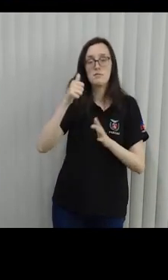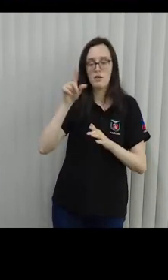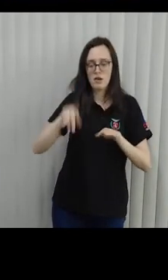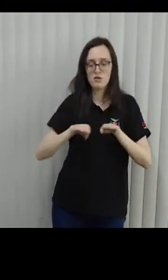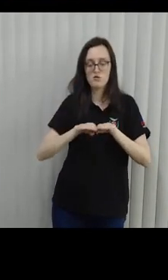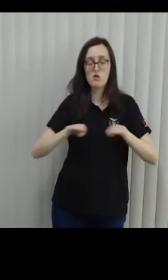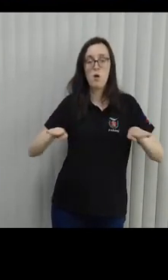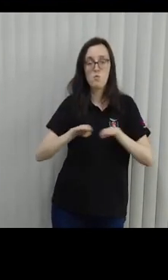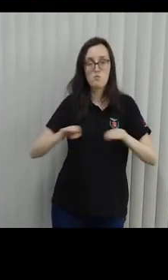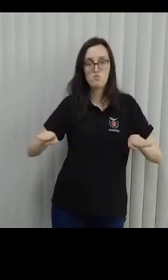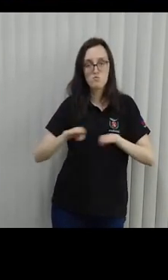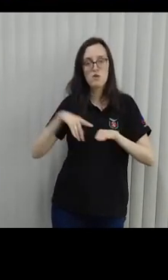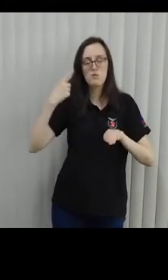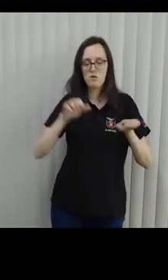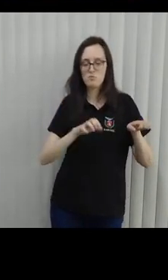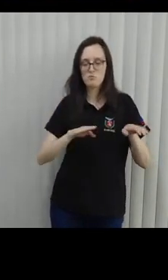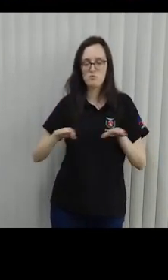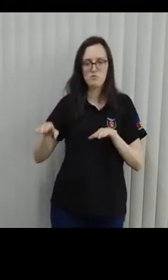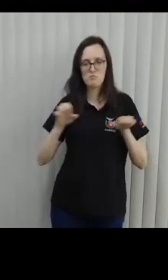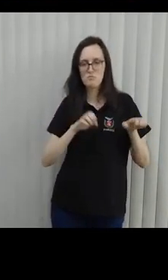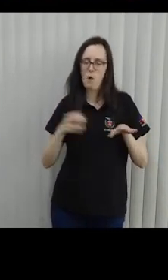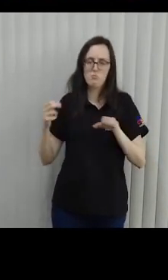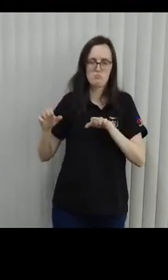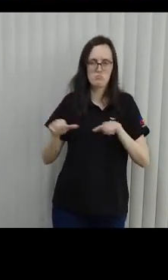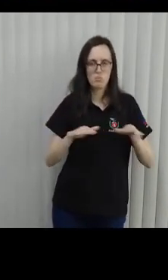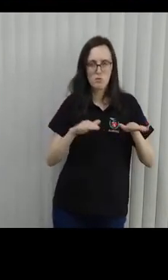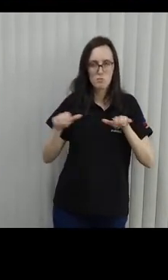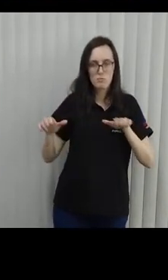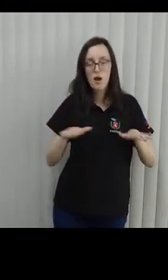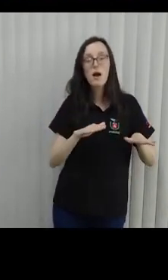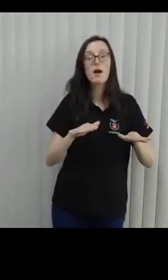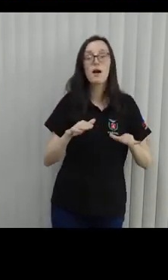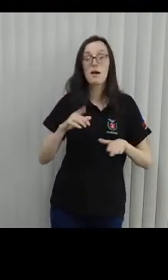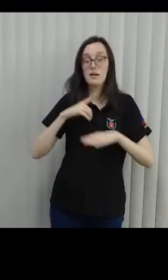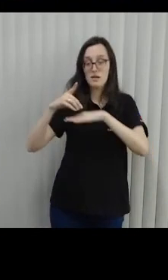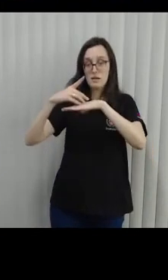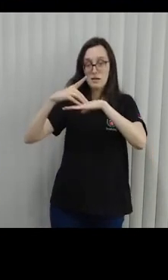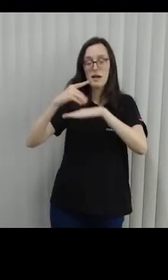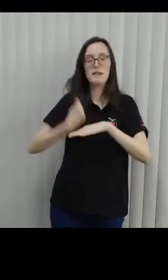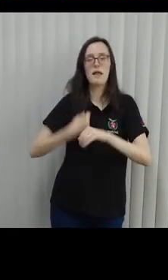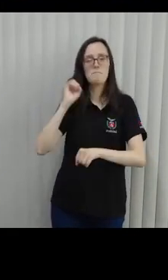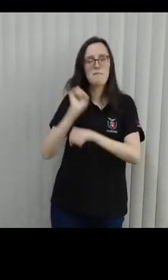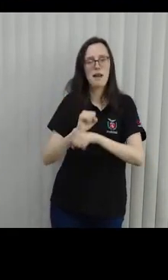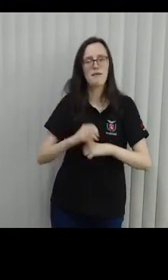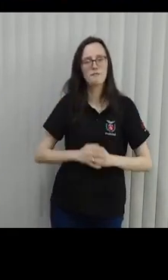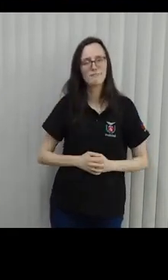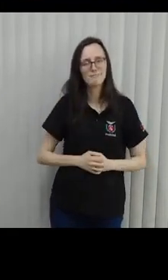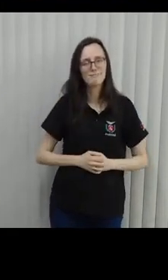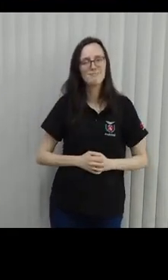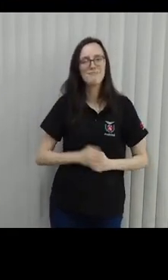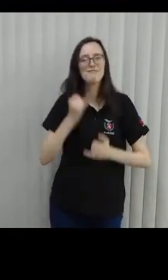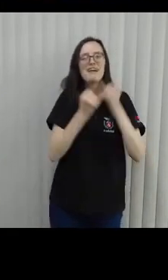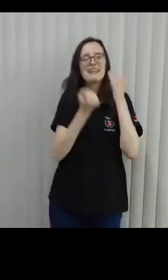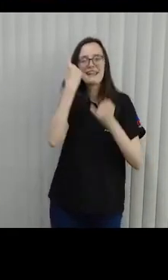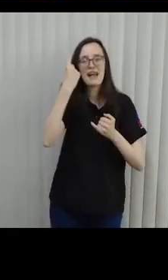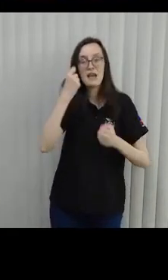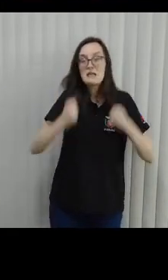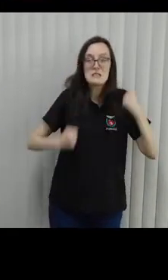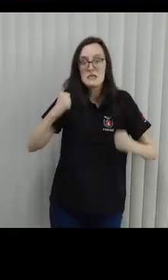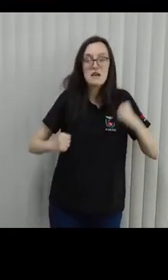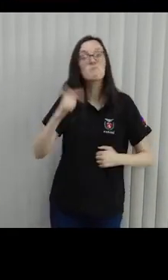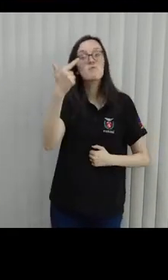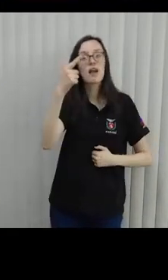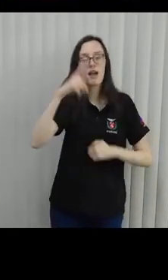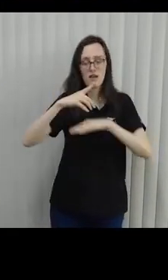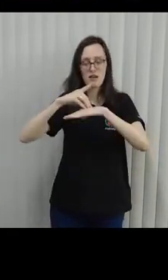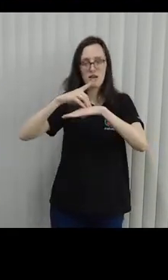chão, e a gente vai movimentar esse chão. Porque, por incrível que pareça, o Dino está parado, gente. É verdade. É bizarro isso. E isso acontece também